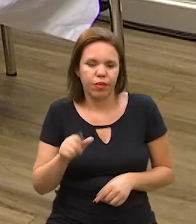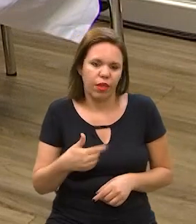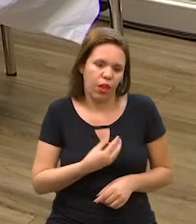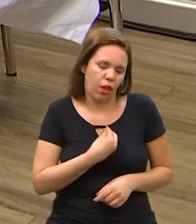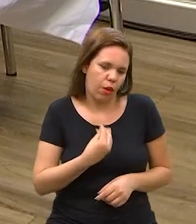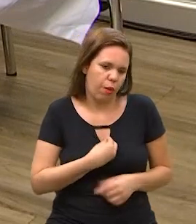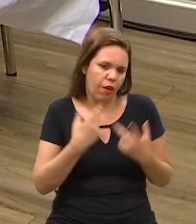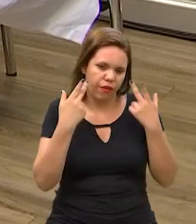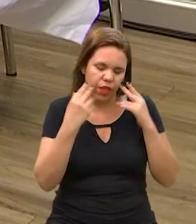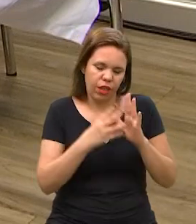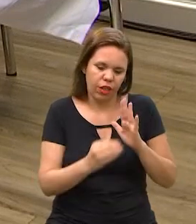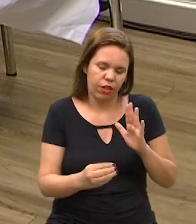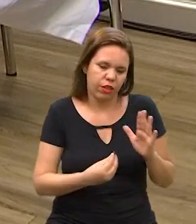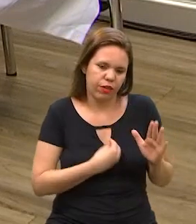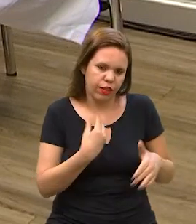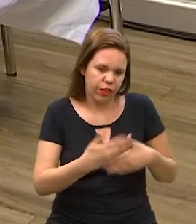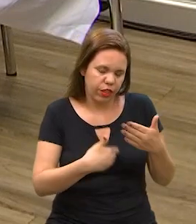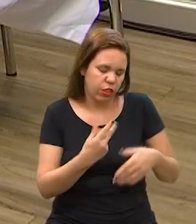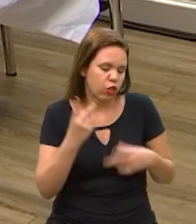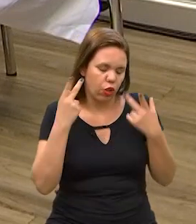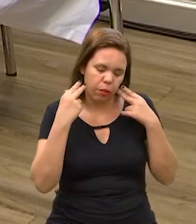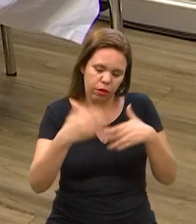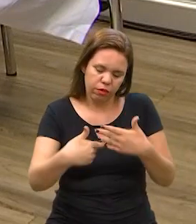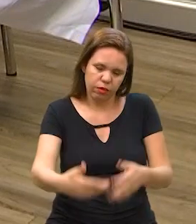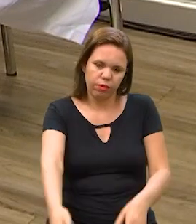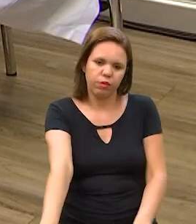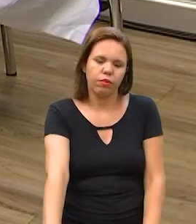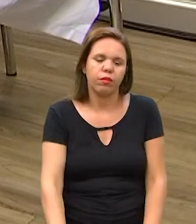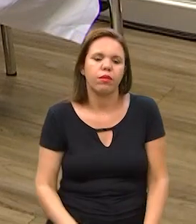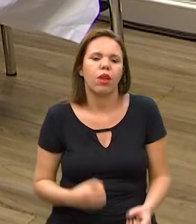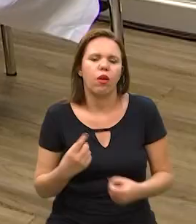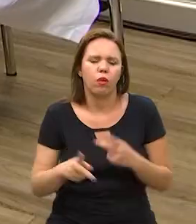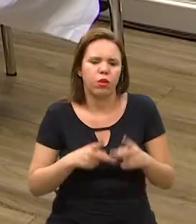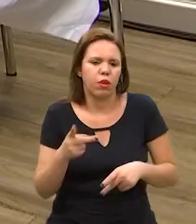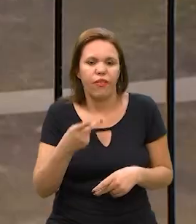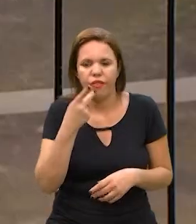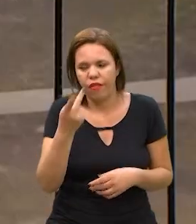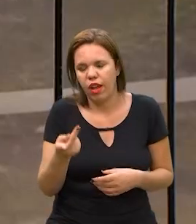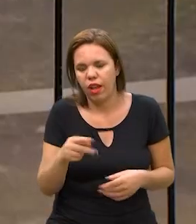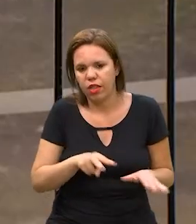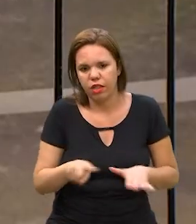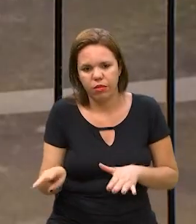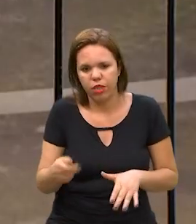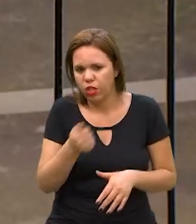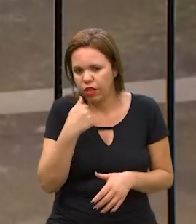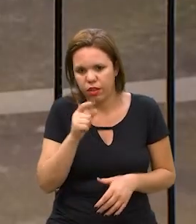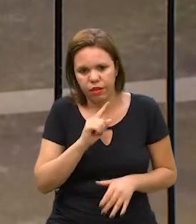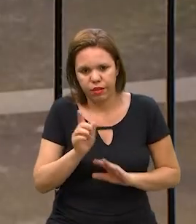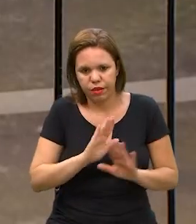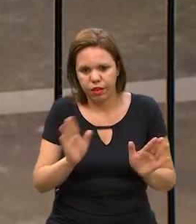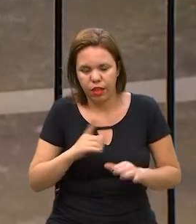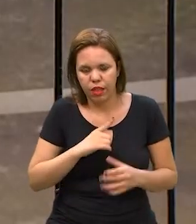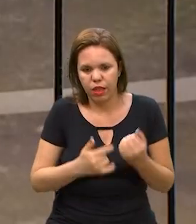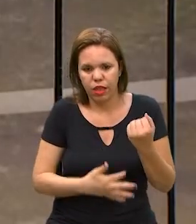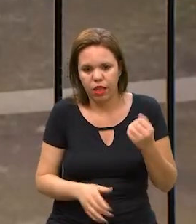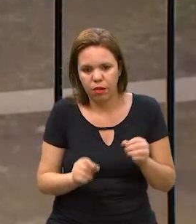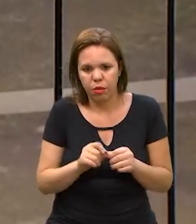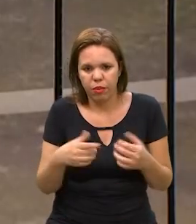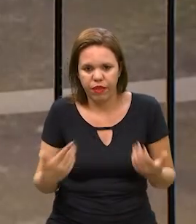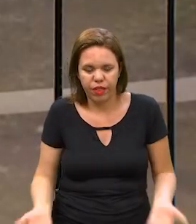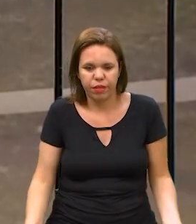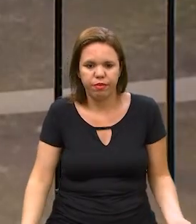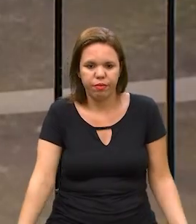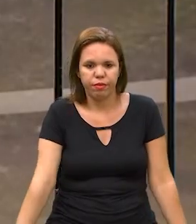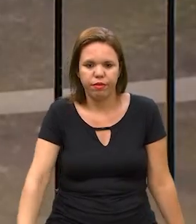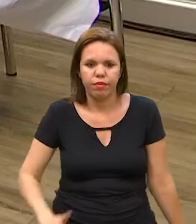um estilo de vida, né? Uhum. Não Fosse uma estilo de rotina, vida, né? Uma rotina para Porque tem algumas pessoas que falam assim, não, essa semana eu não estou tomando cerveja porque eu tenho o exame